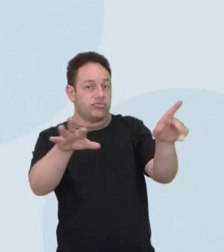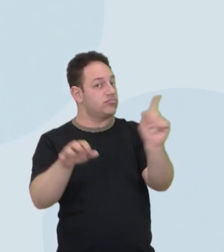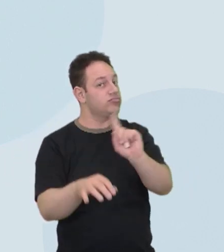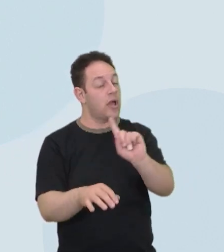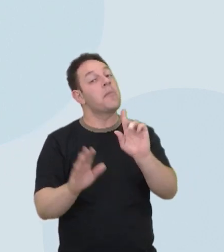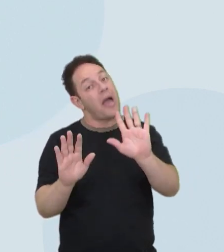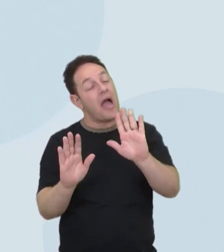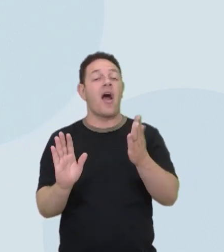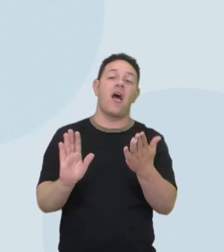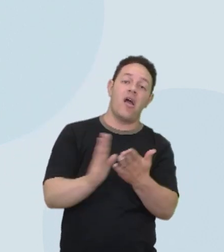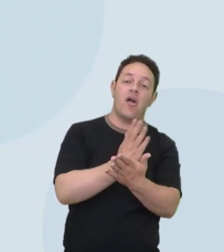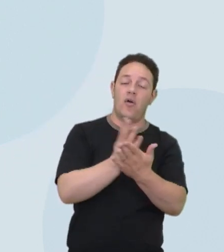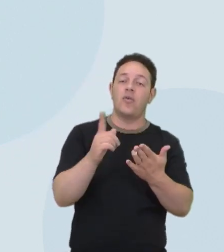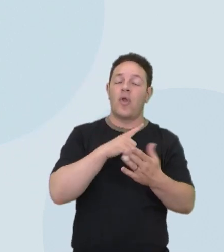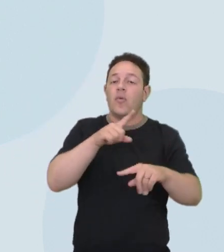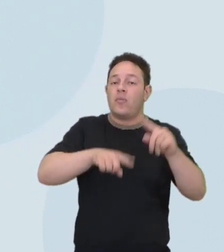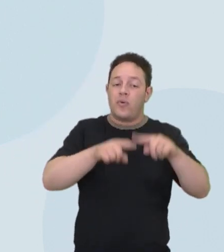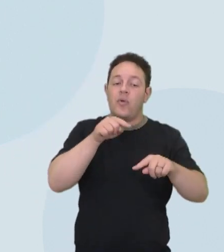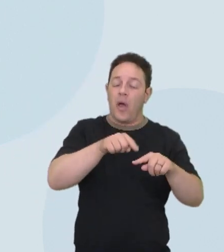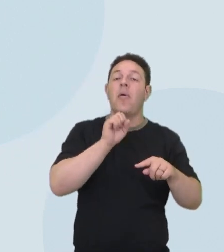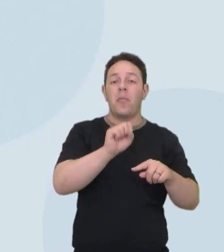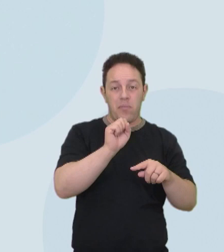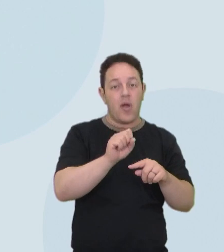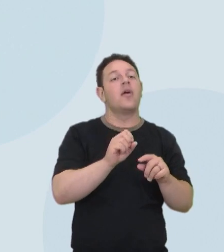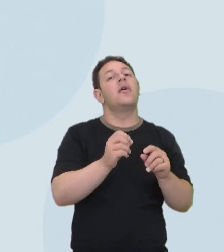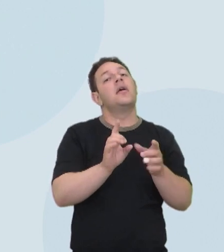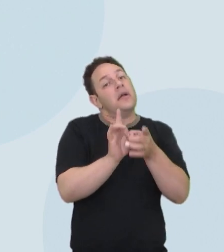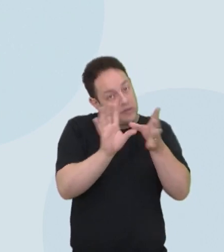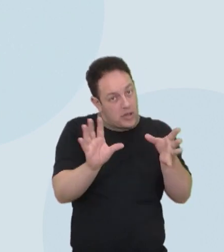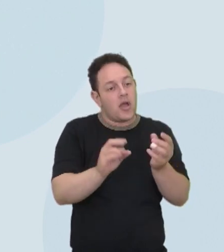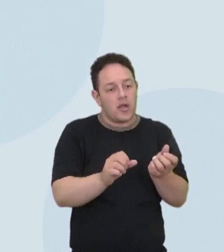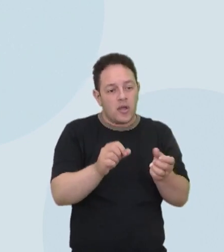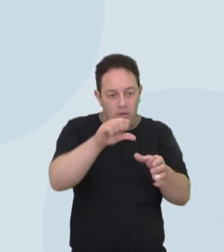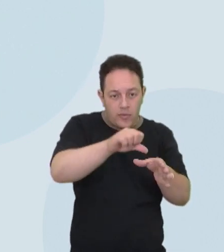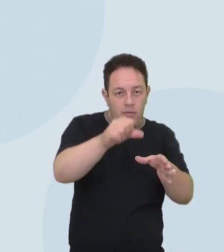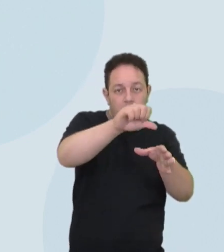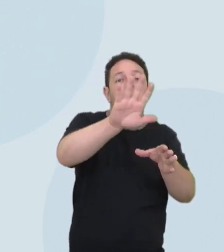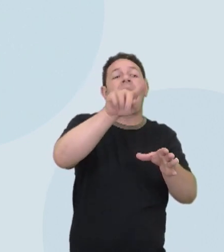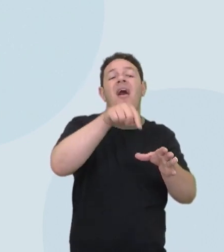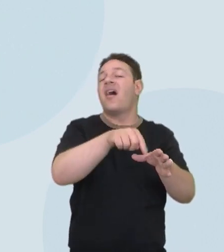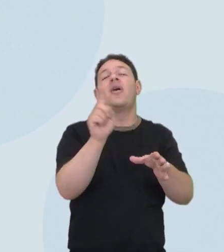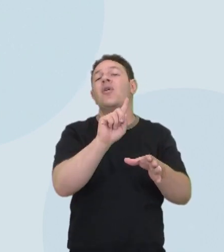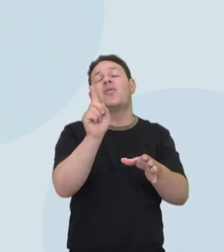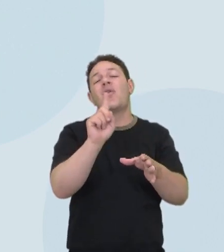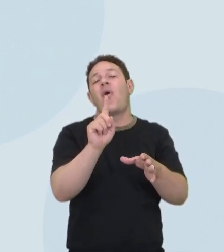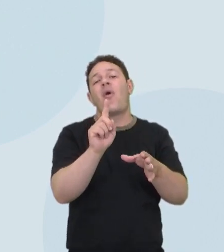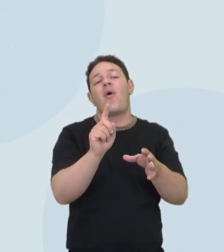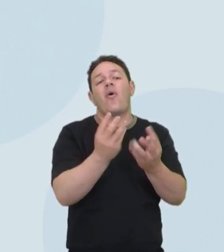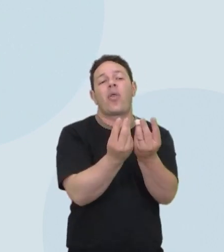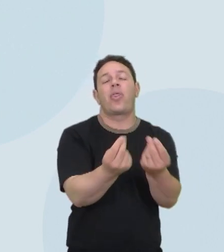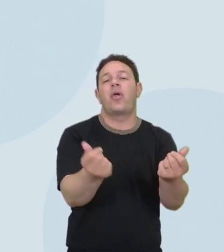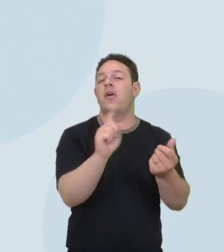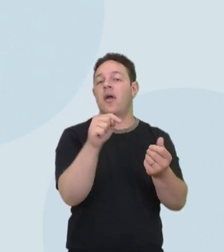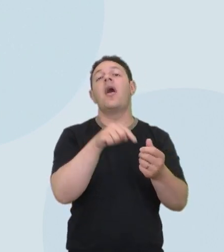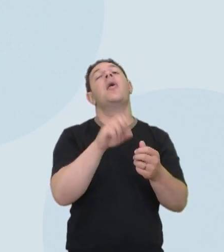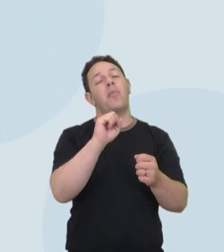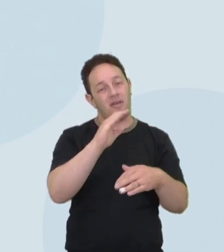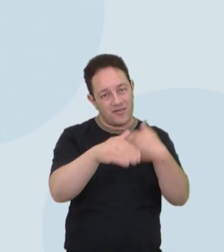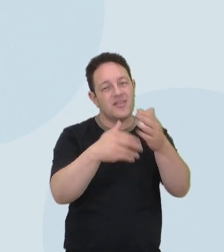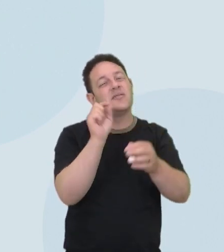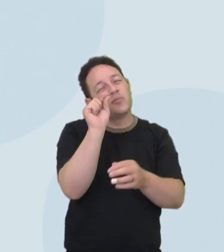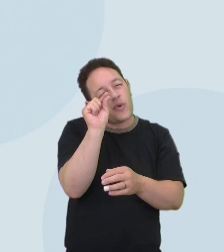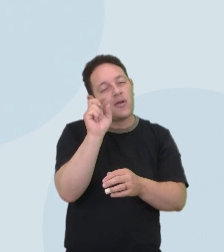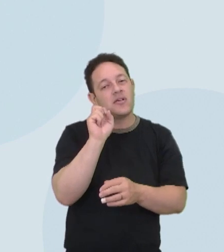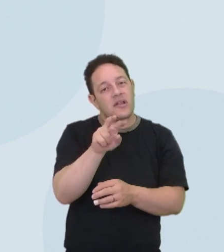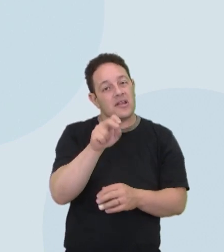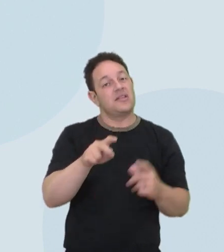também existem outros produtos que podem ser liberados que não são biodegradáveis e que podem causar uma certa